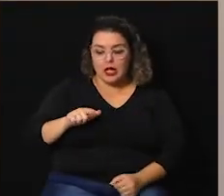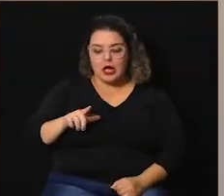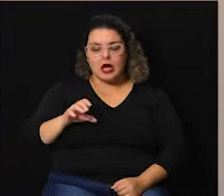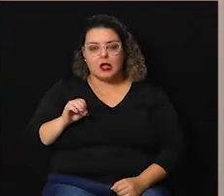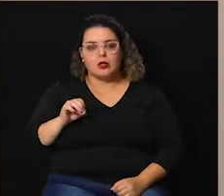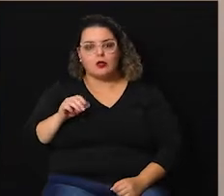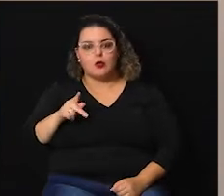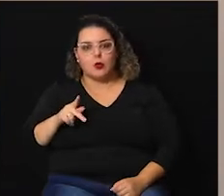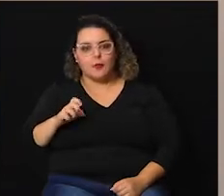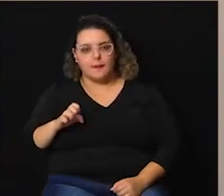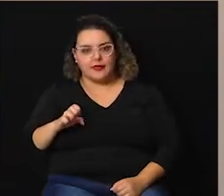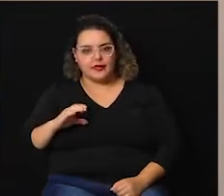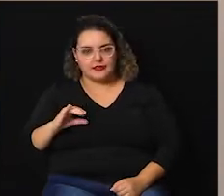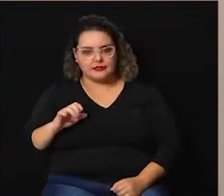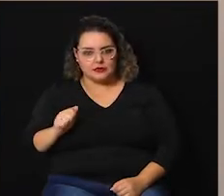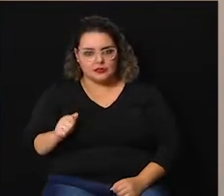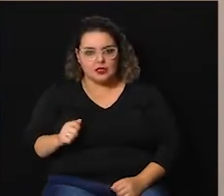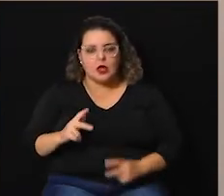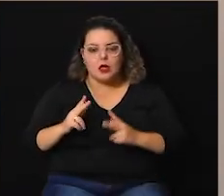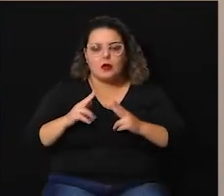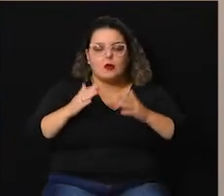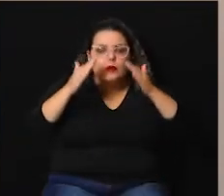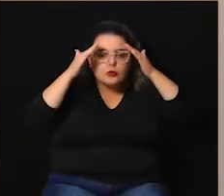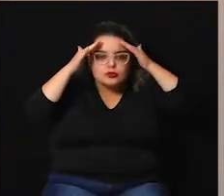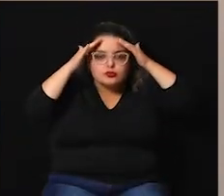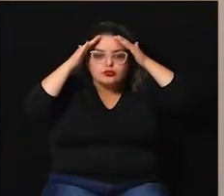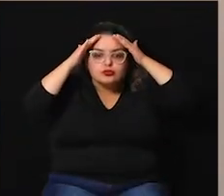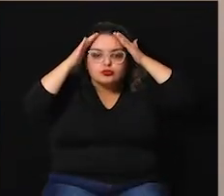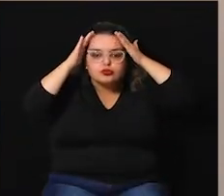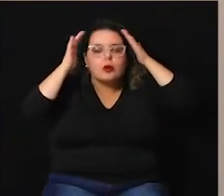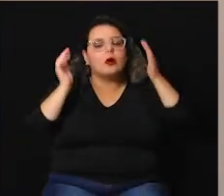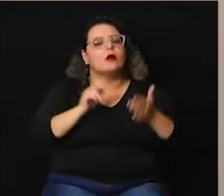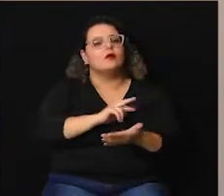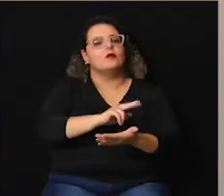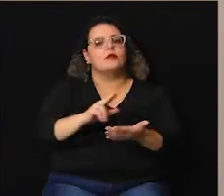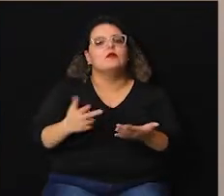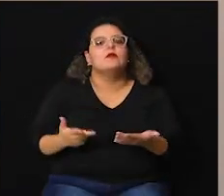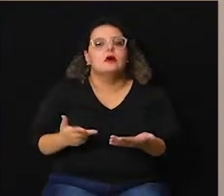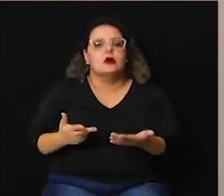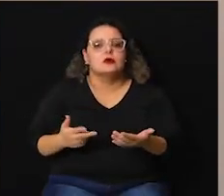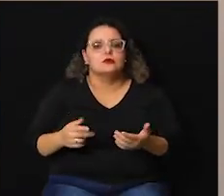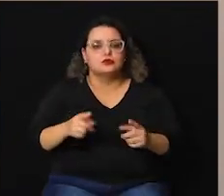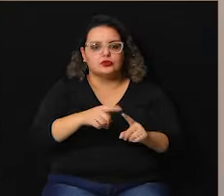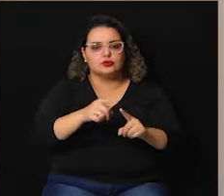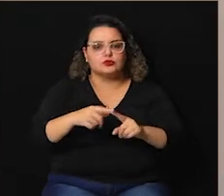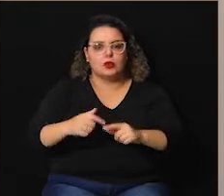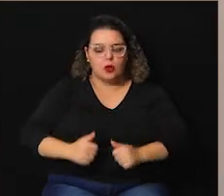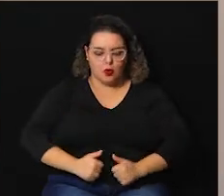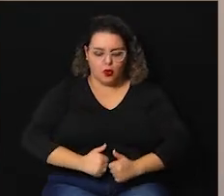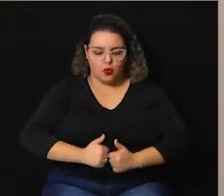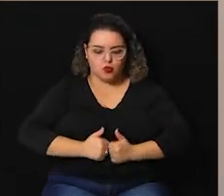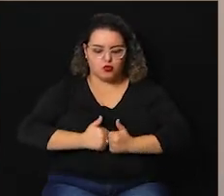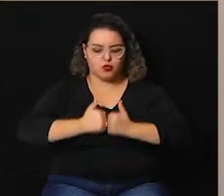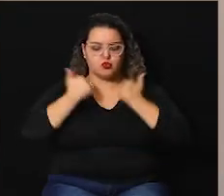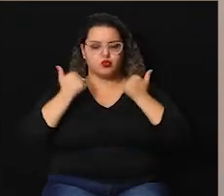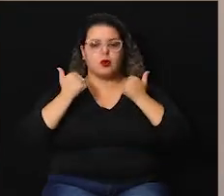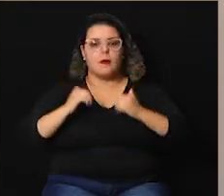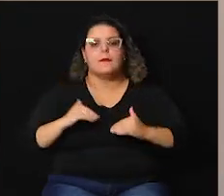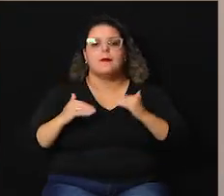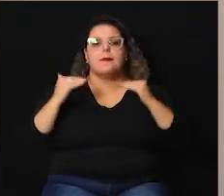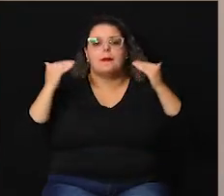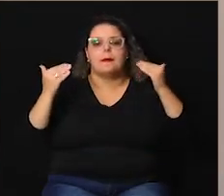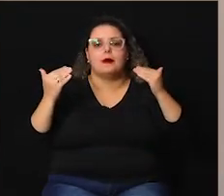Alopecia é sinônimo de calvície. Existem várias causas. A causa autoimune leva à alopecia